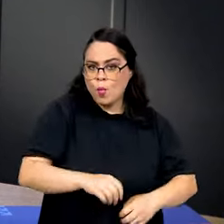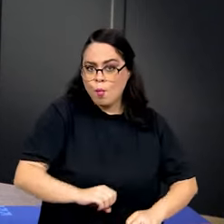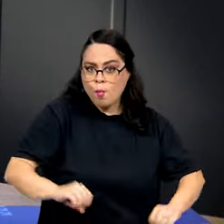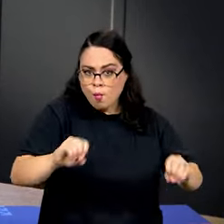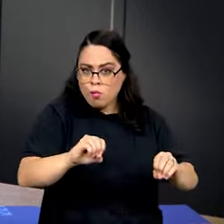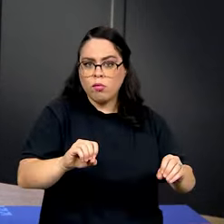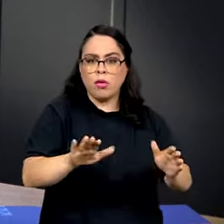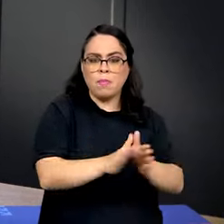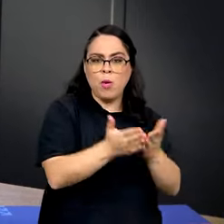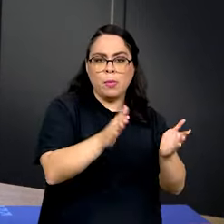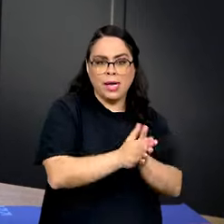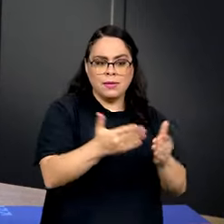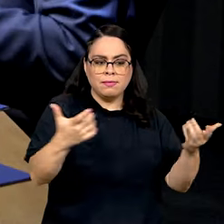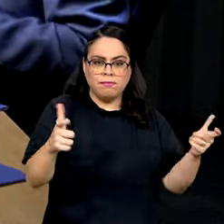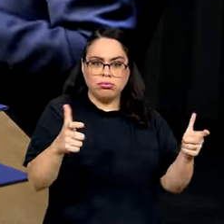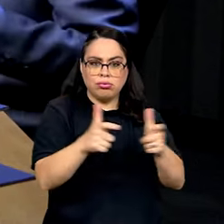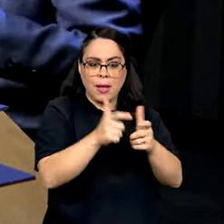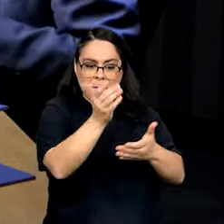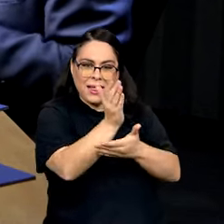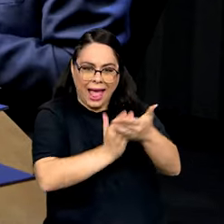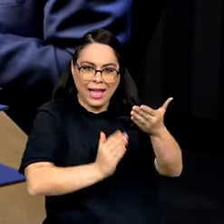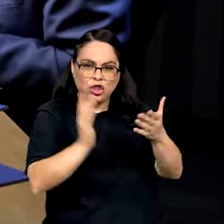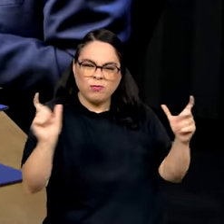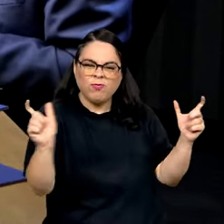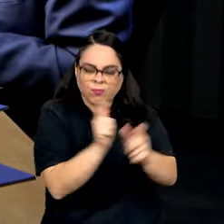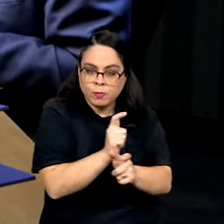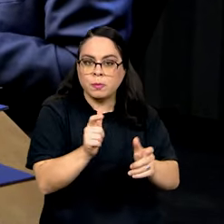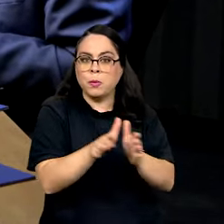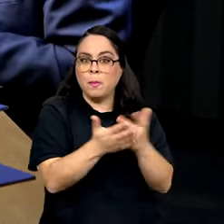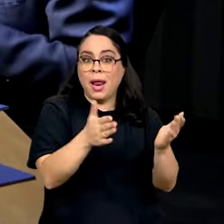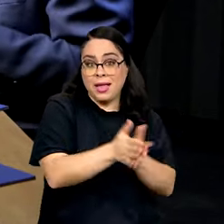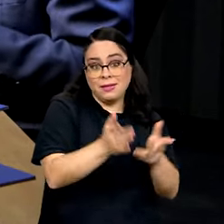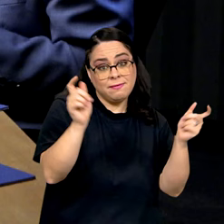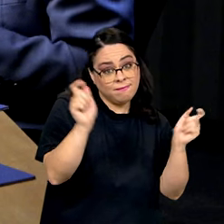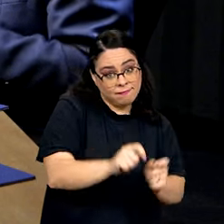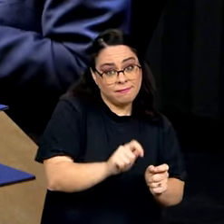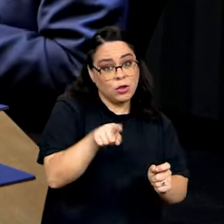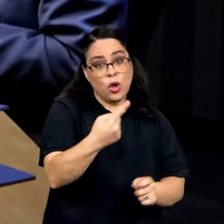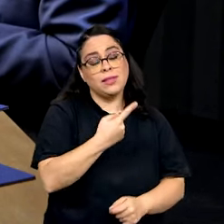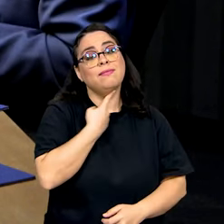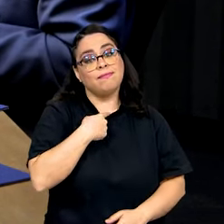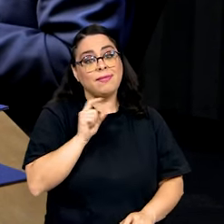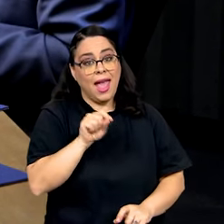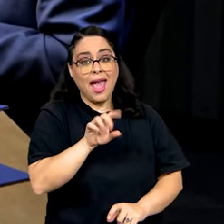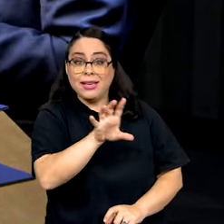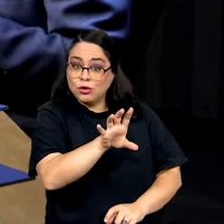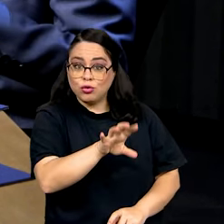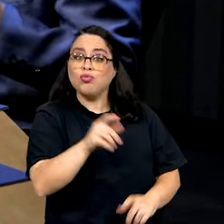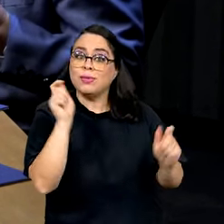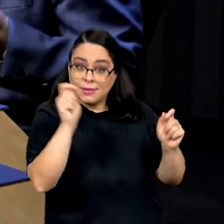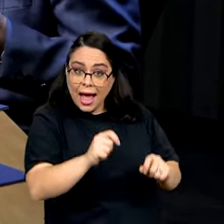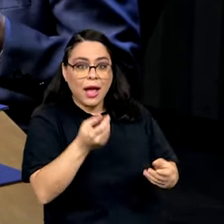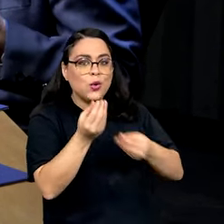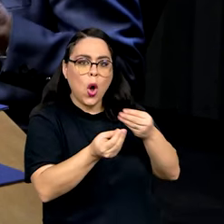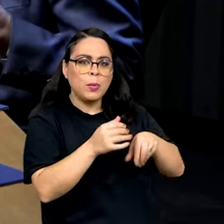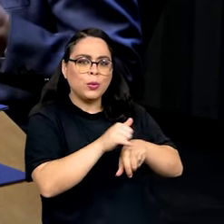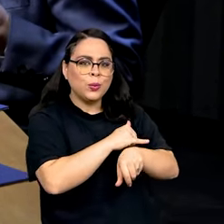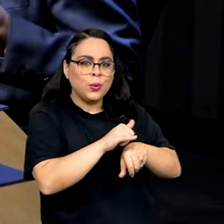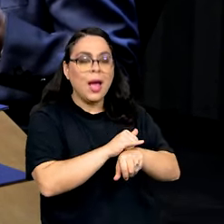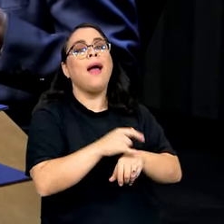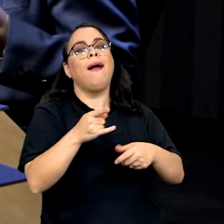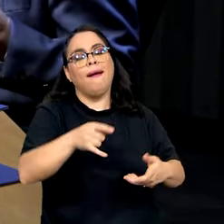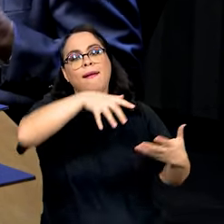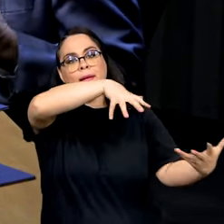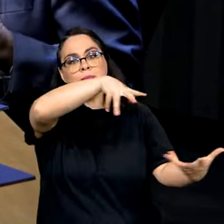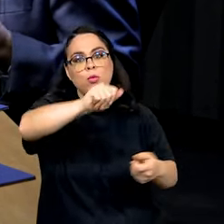Com redução abaixo da metade pelo menos da pobreza isso que se deseja então ali